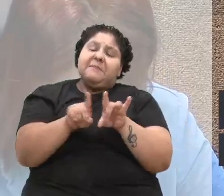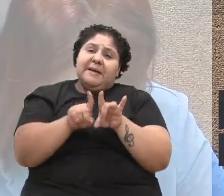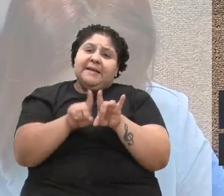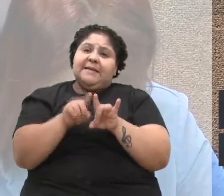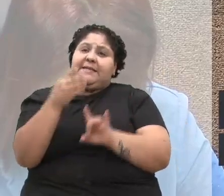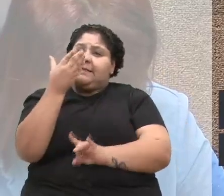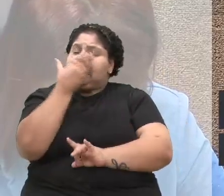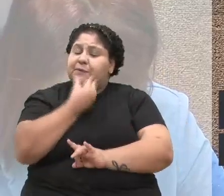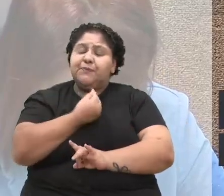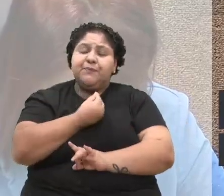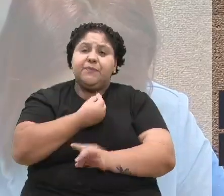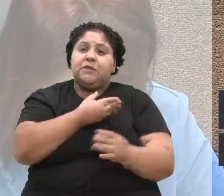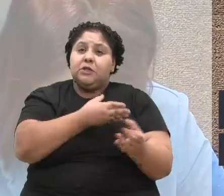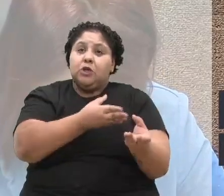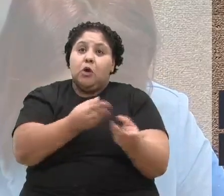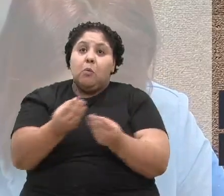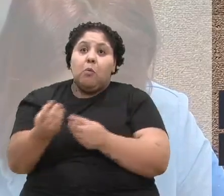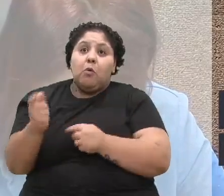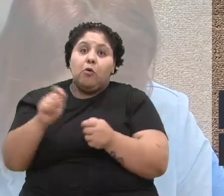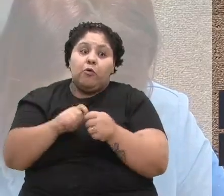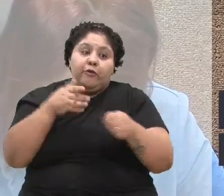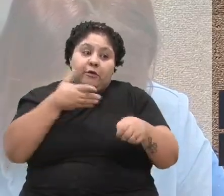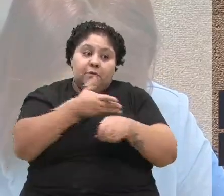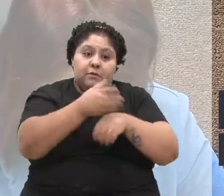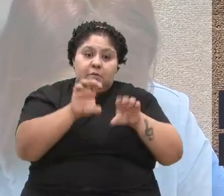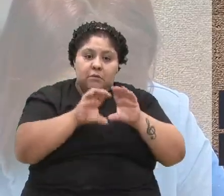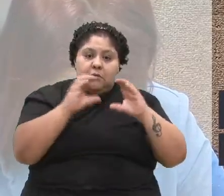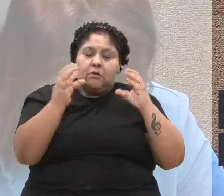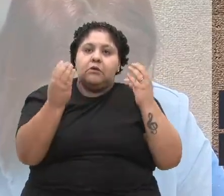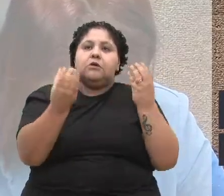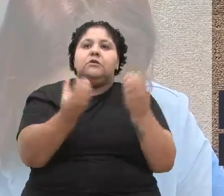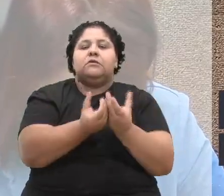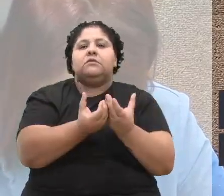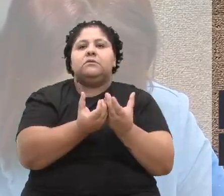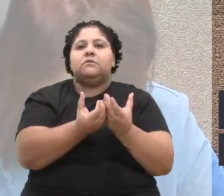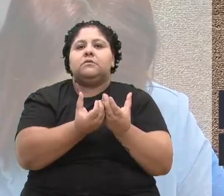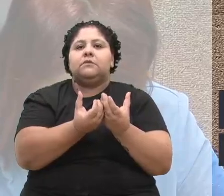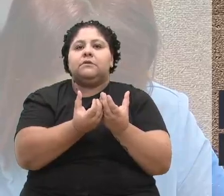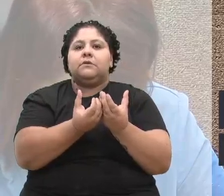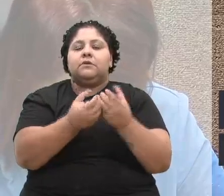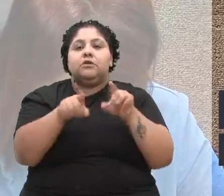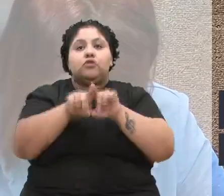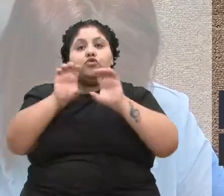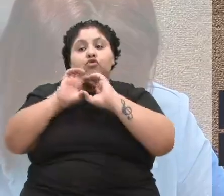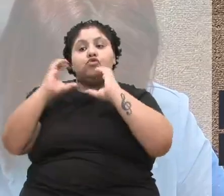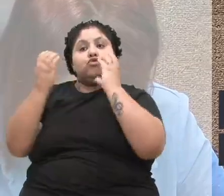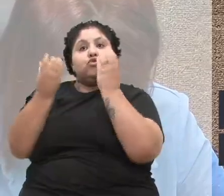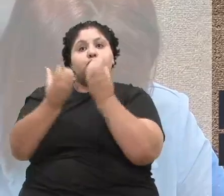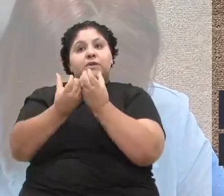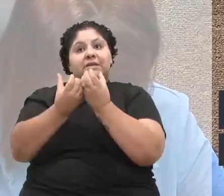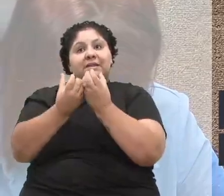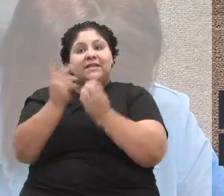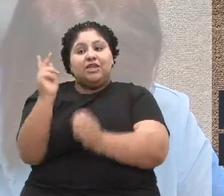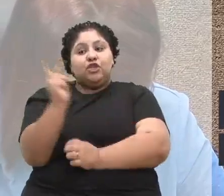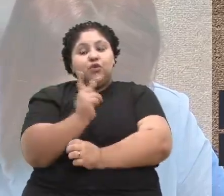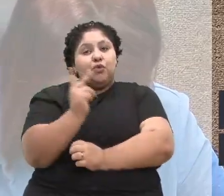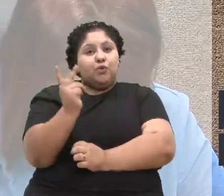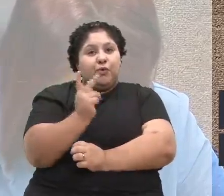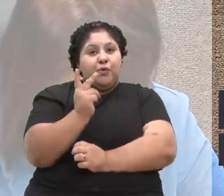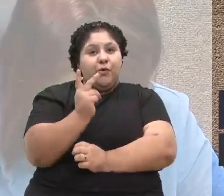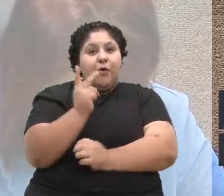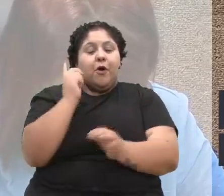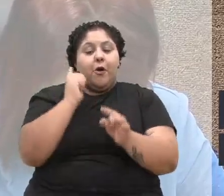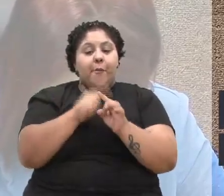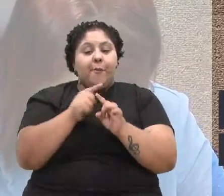foi muito envolvido em sua comunidade de Menino Deus e com a comunidade de Salete, pois a sua